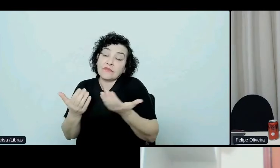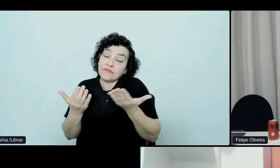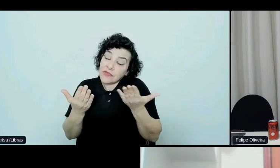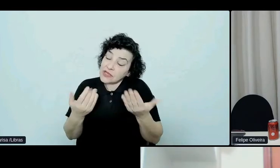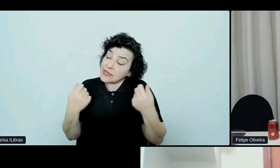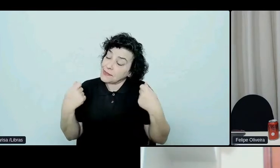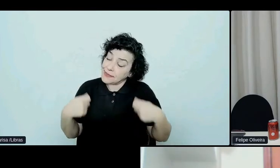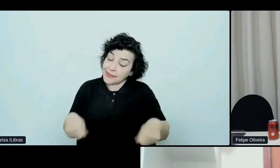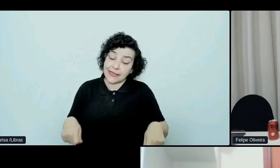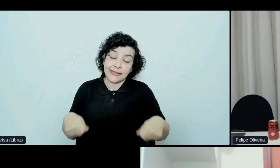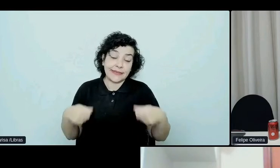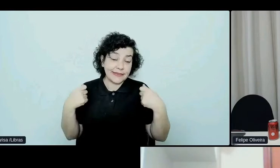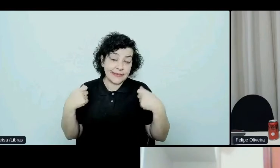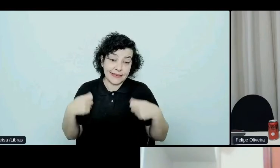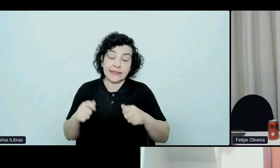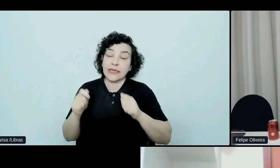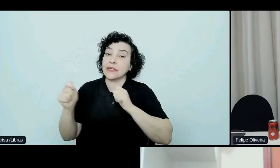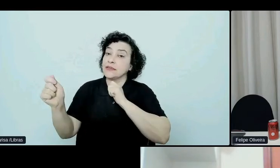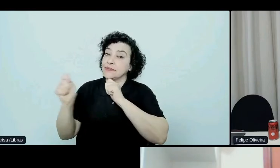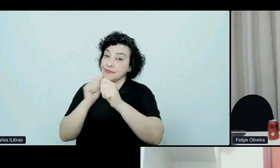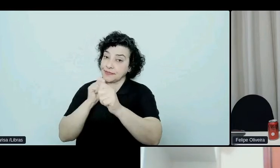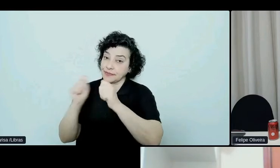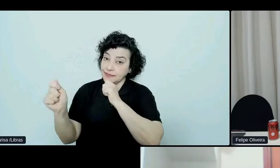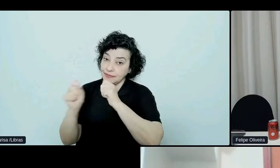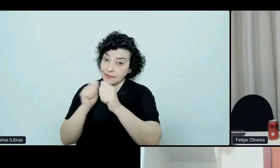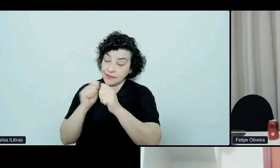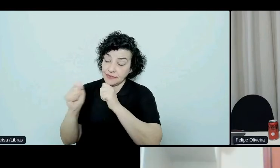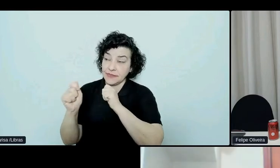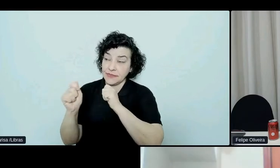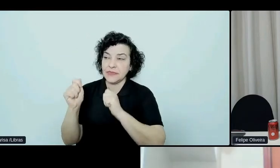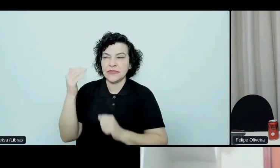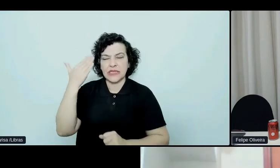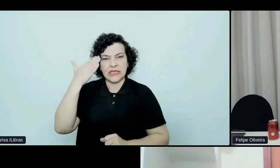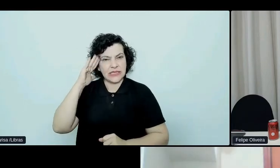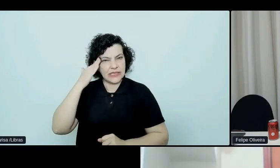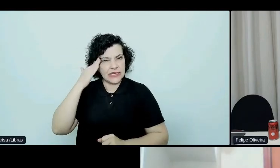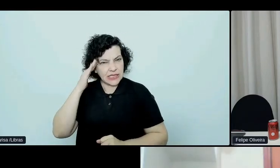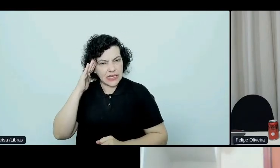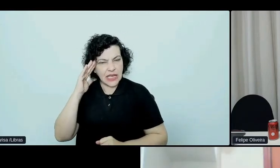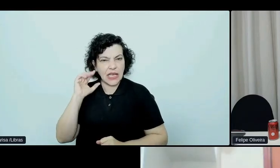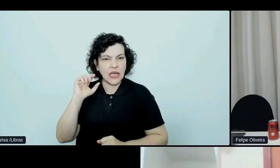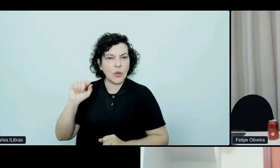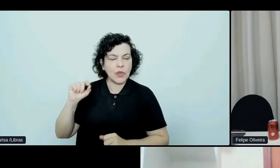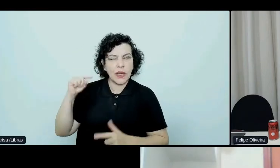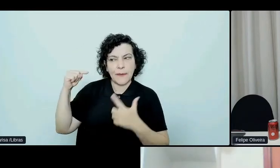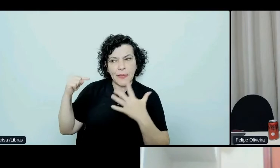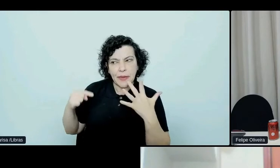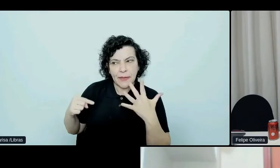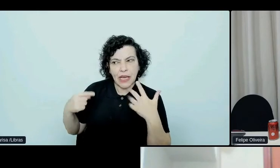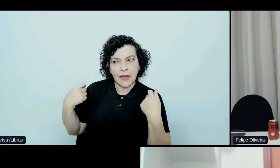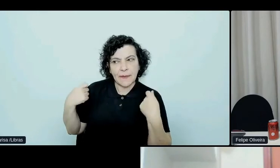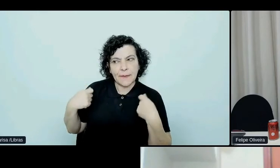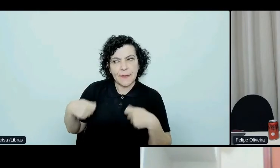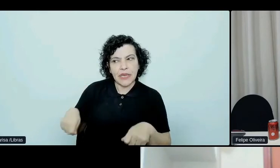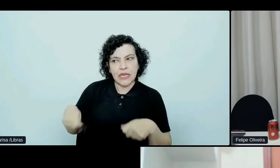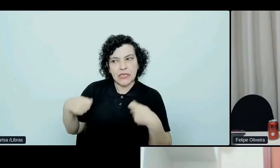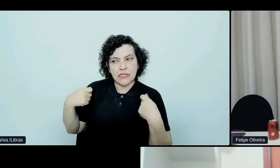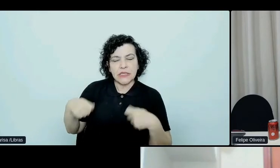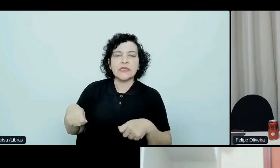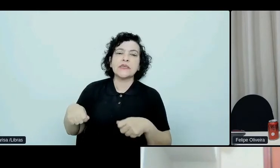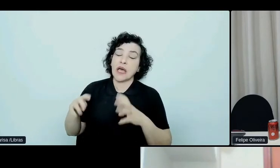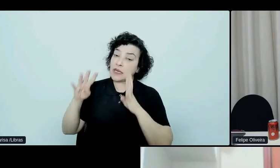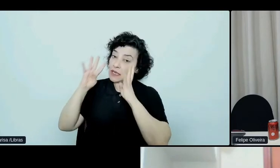for ensurdecedor, vai, eu consigo numa sala de aula estar tranquilamente. Então, tem autista que vai conseguir trabalhar em grupo numa